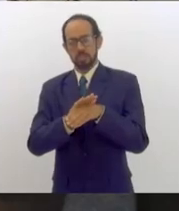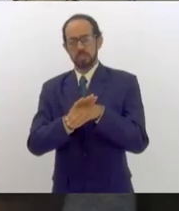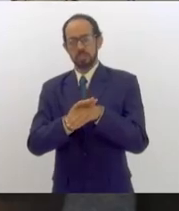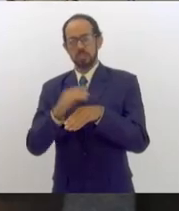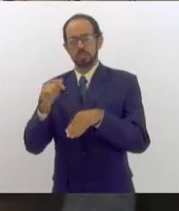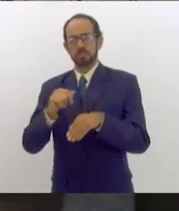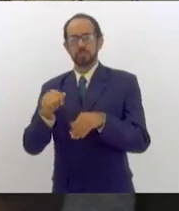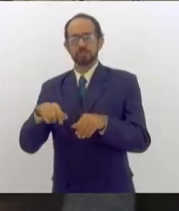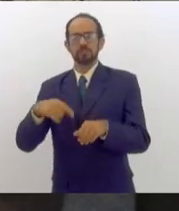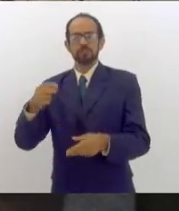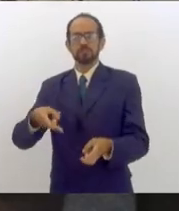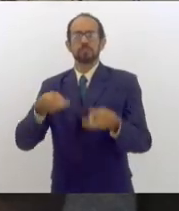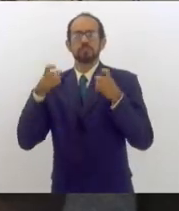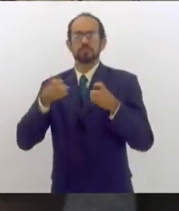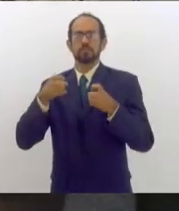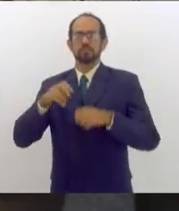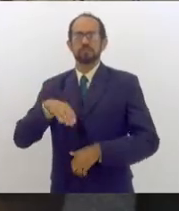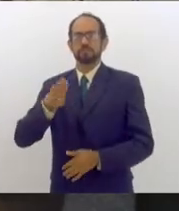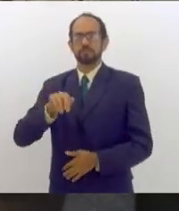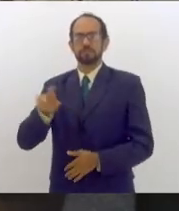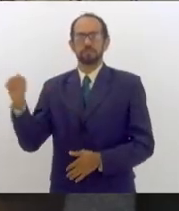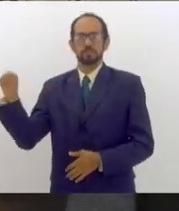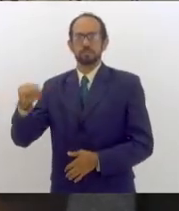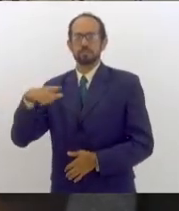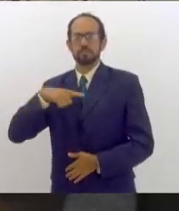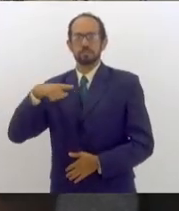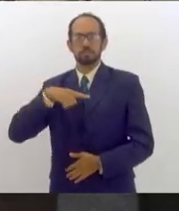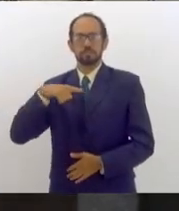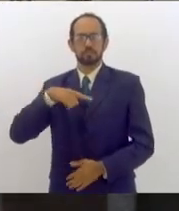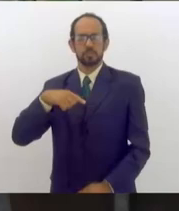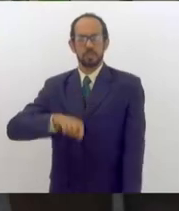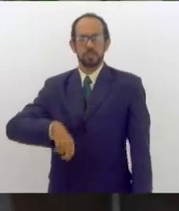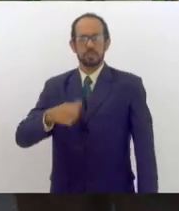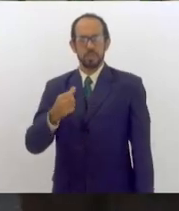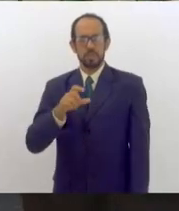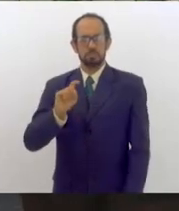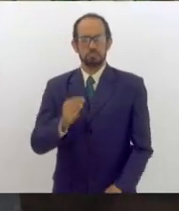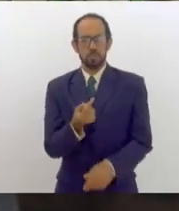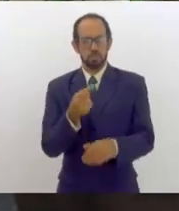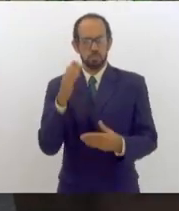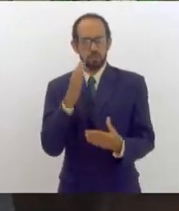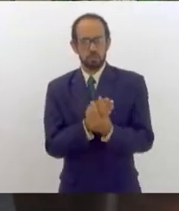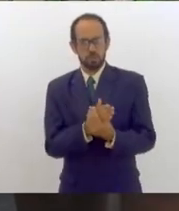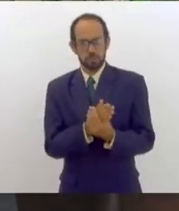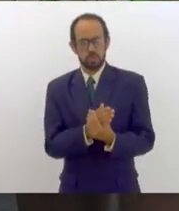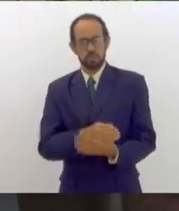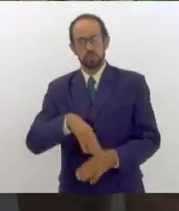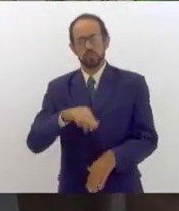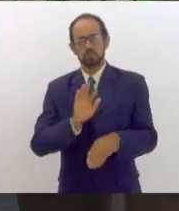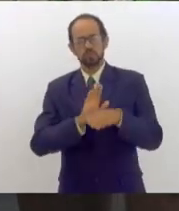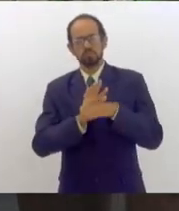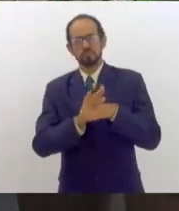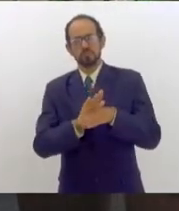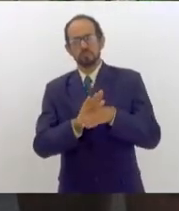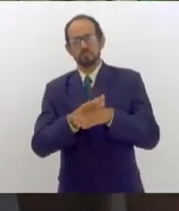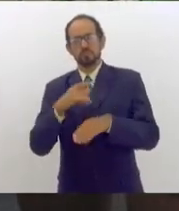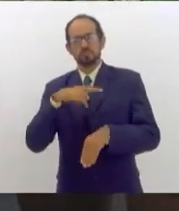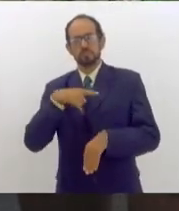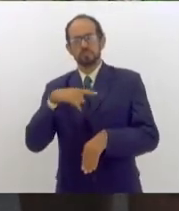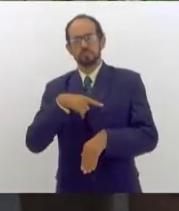nós vamos ver que na Barra da Tijuca nós temos 6.000 processos e no município de